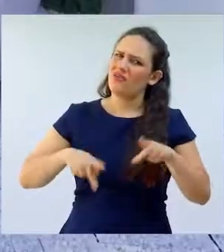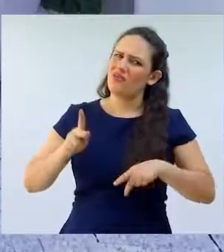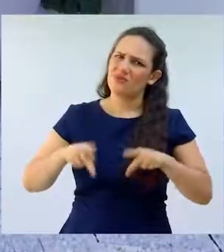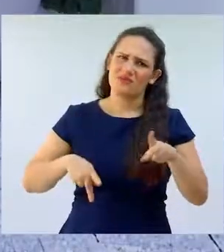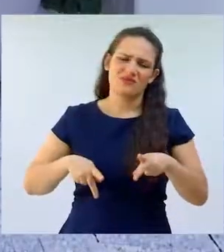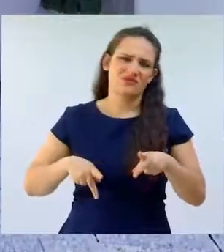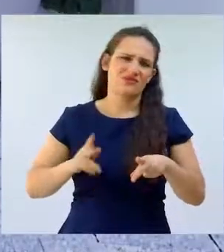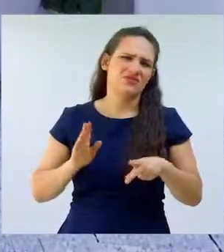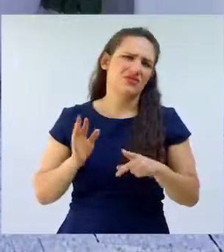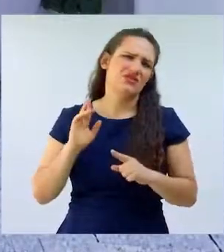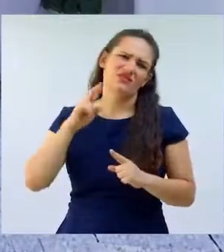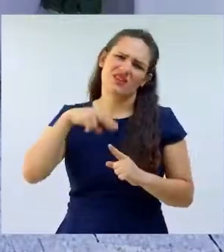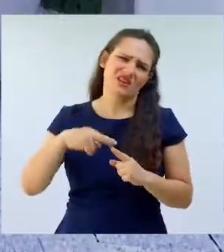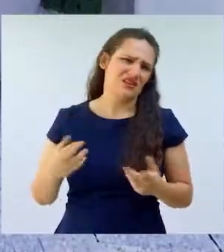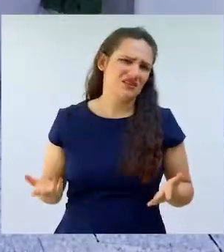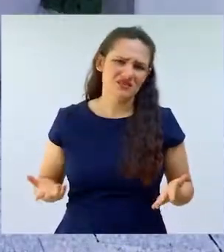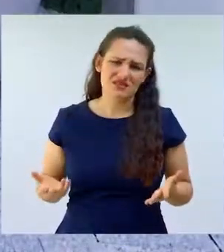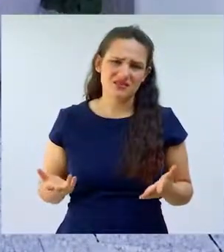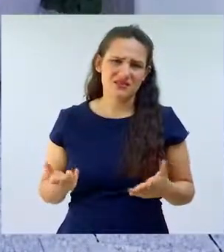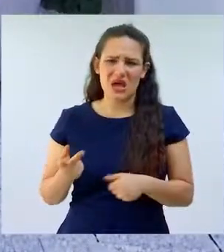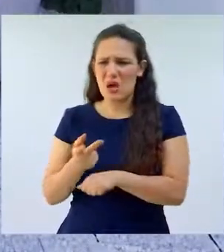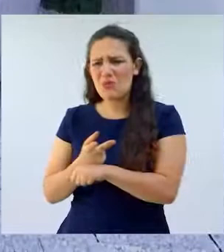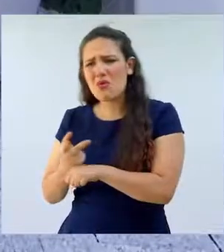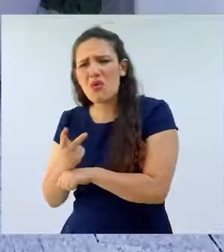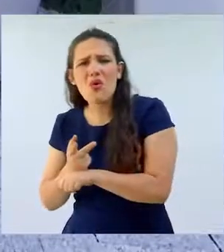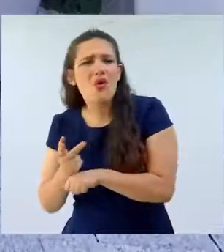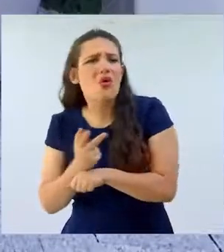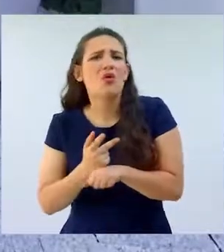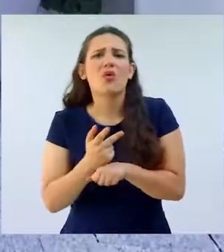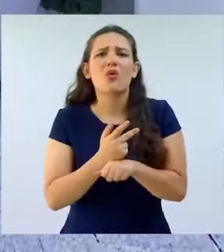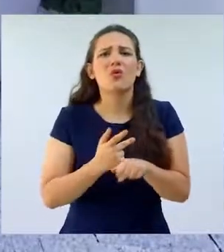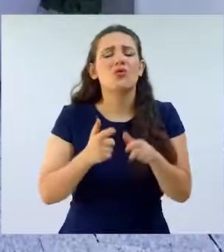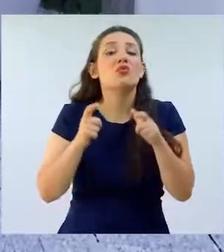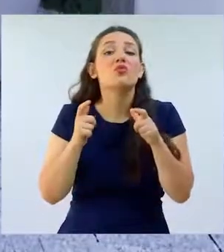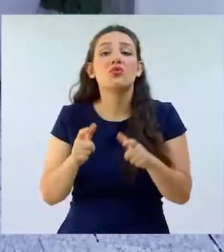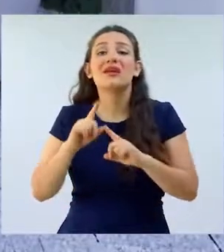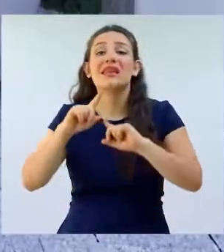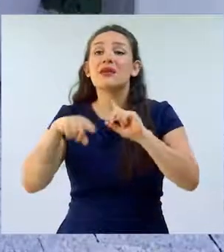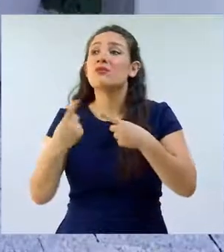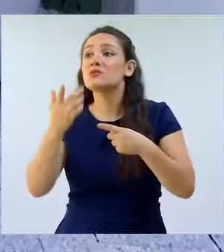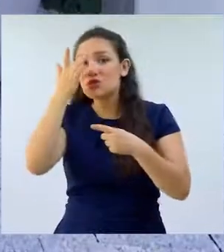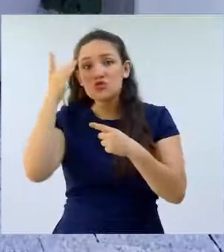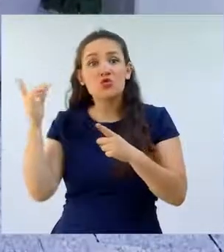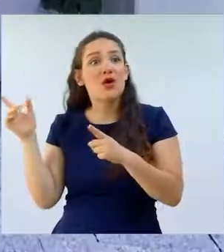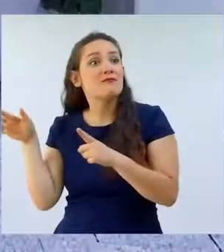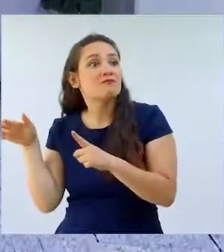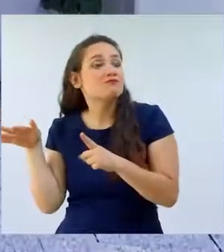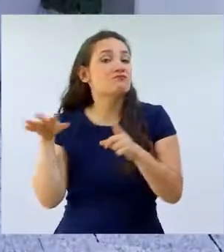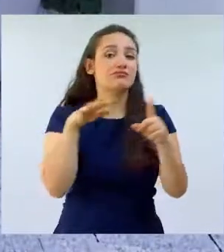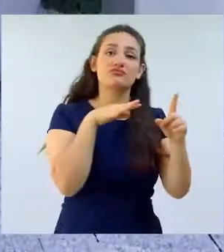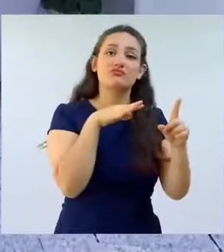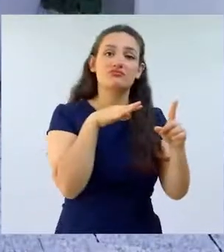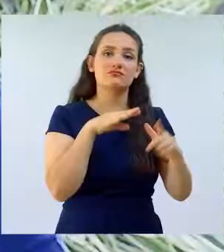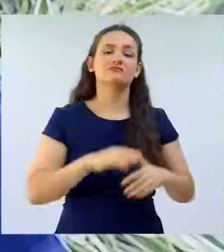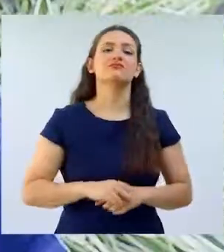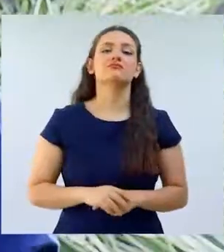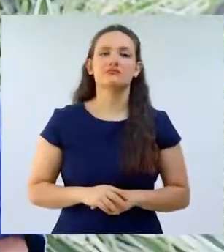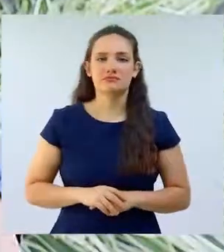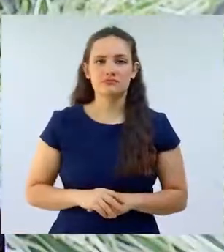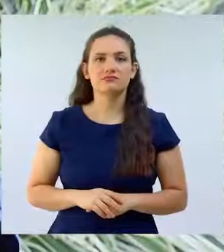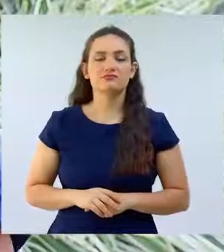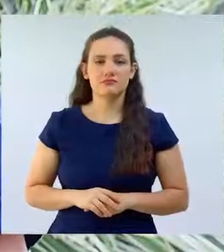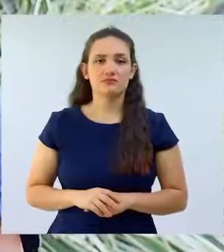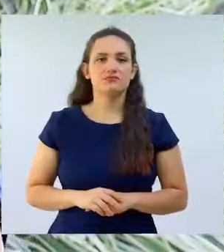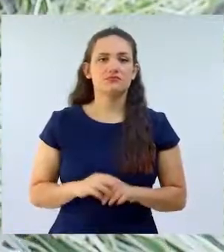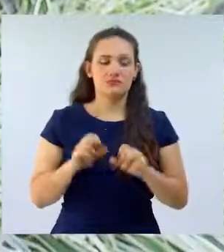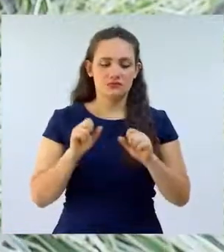Afonso Pena já é Afonso Pena. Vê um local que vira um ponto de referência, né? E foi